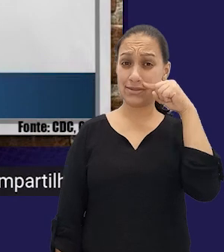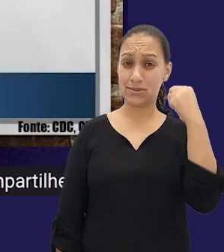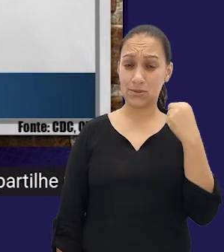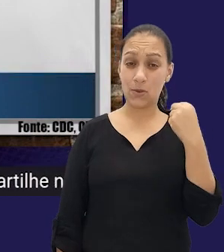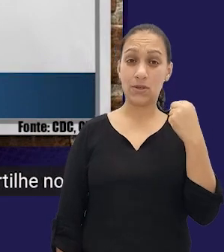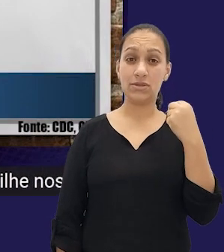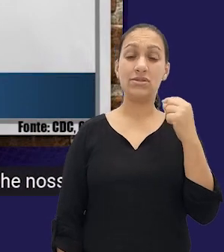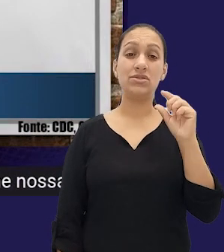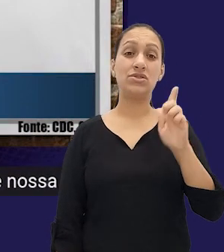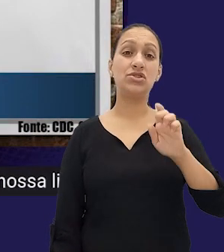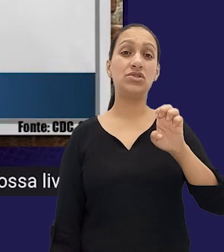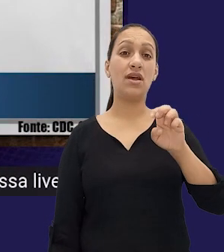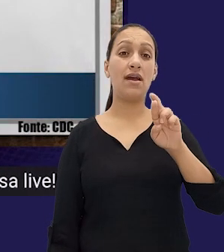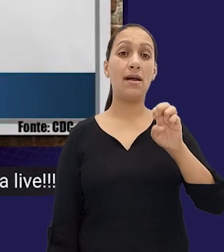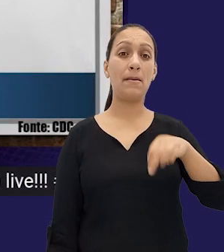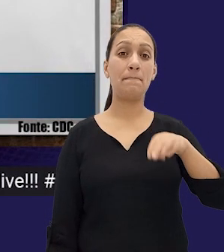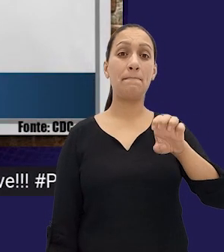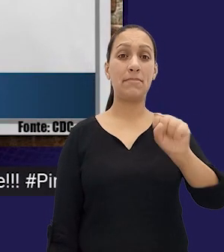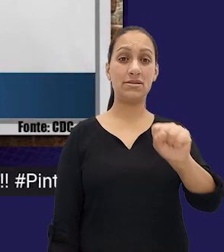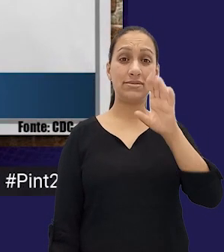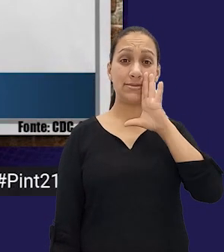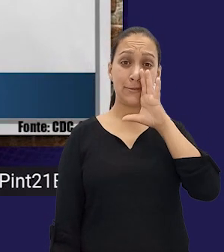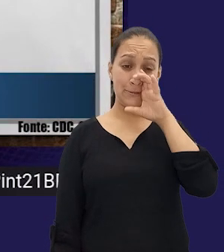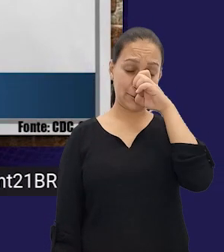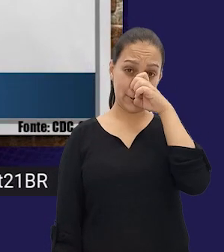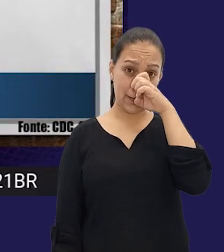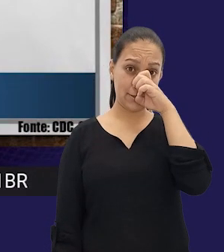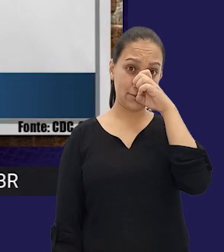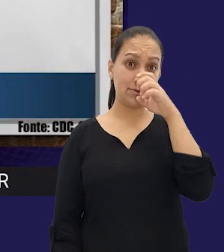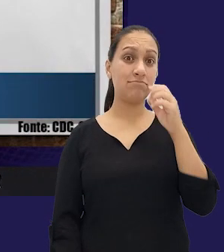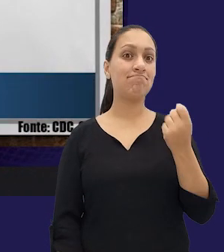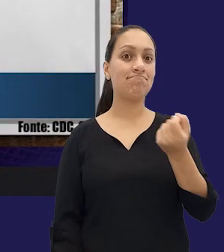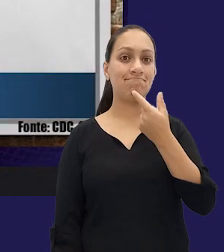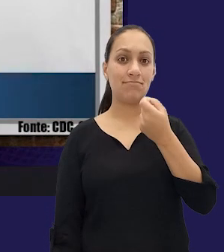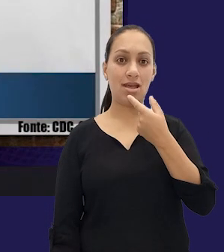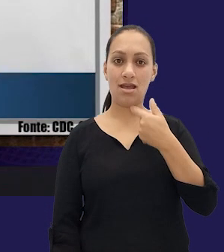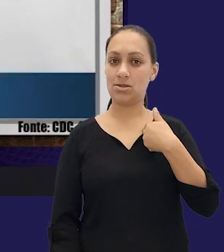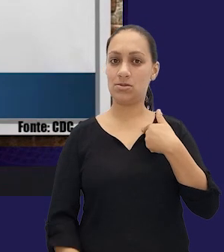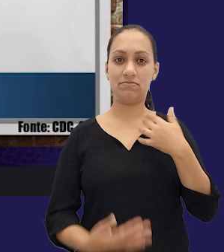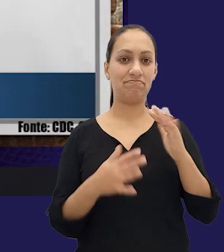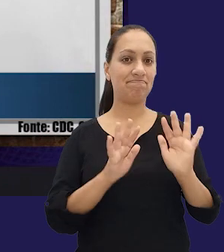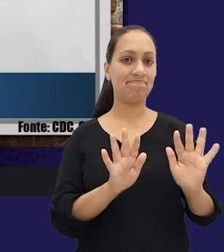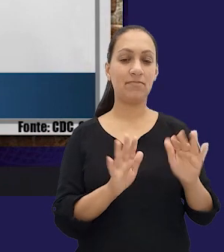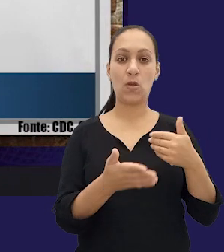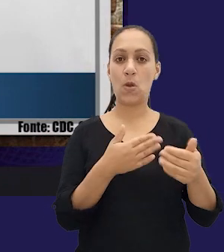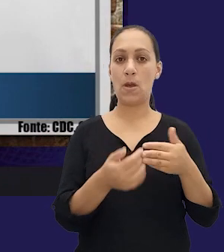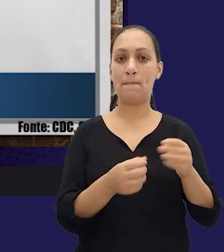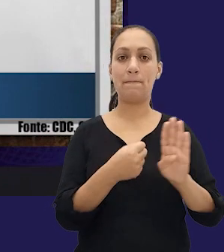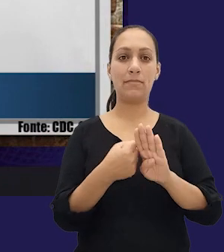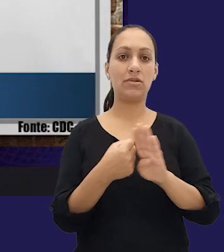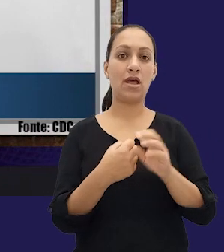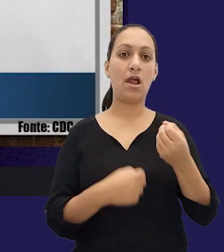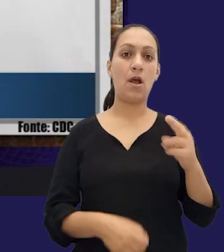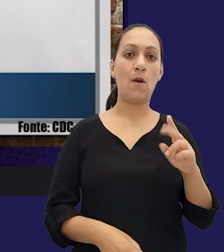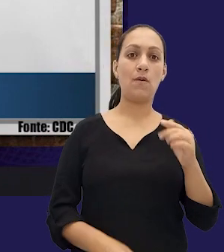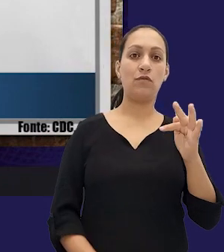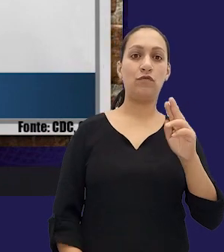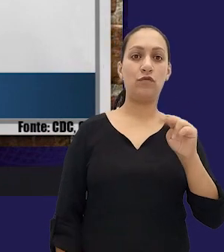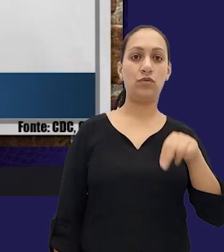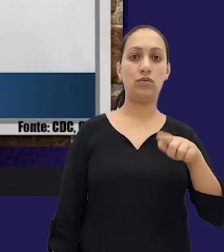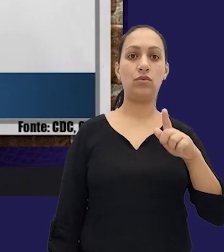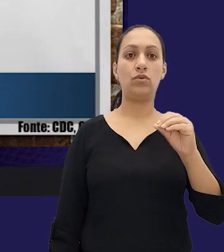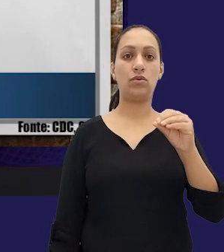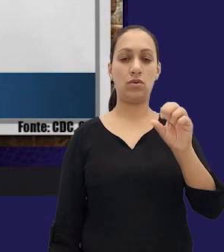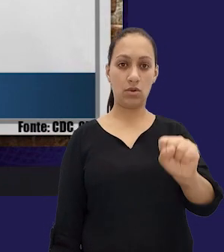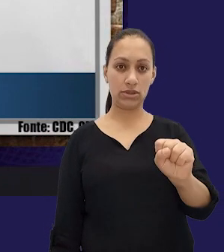germes resistentes aos antimicrobianos, sejam eles bactérias ou fungos, tá? Esse olhar,